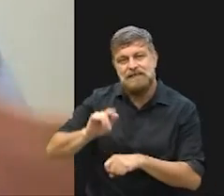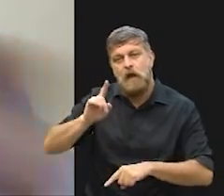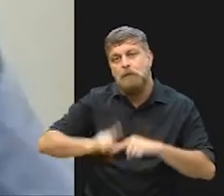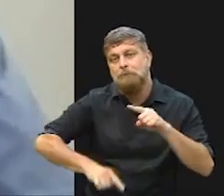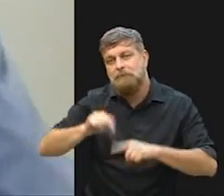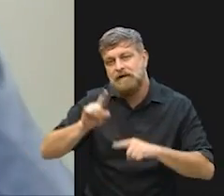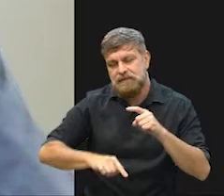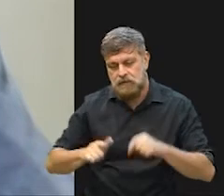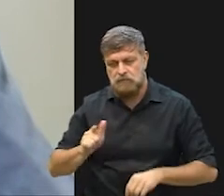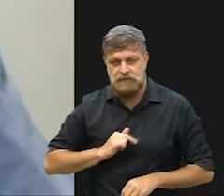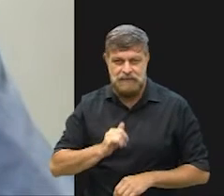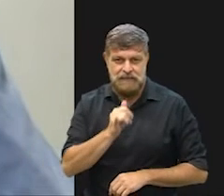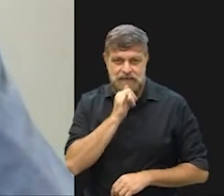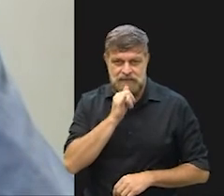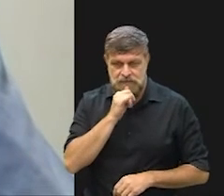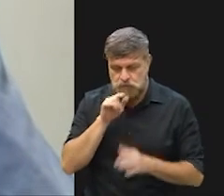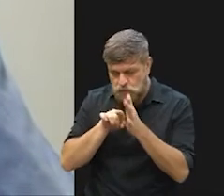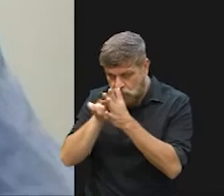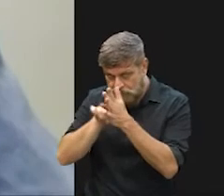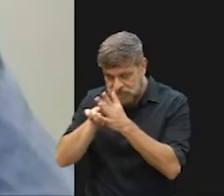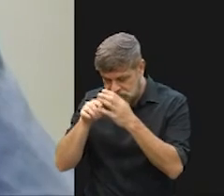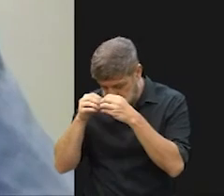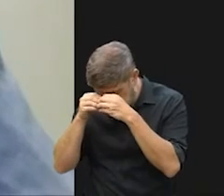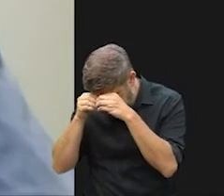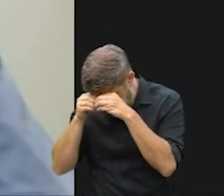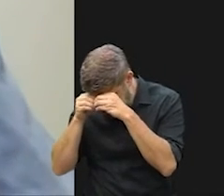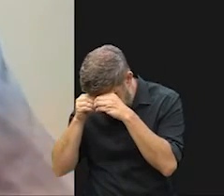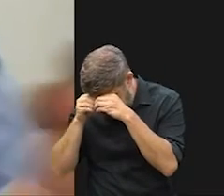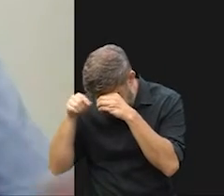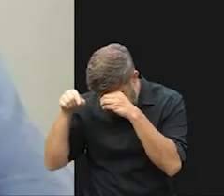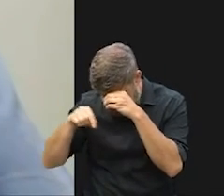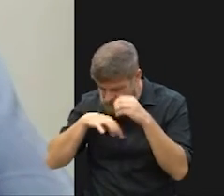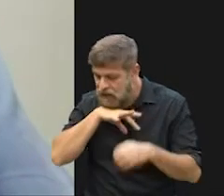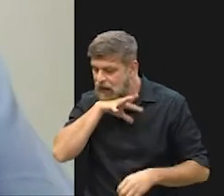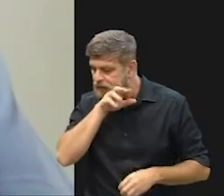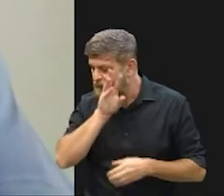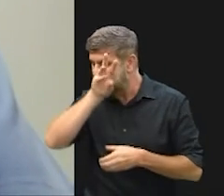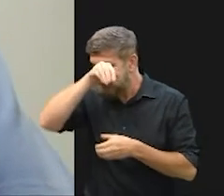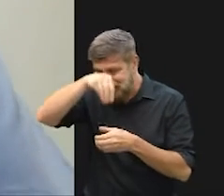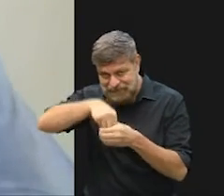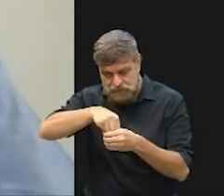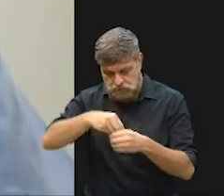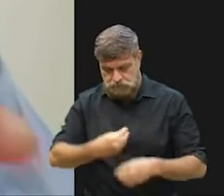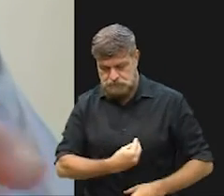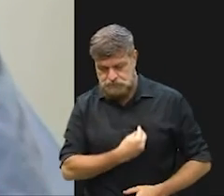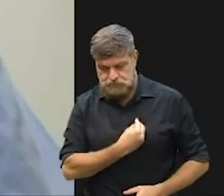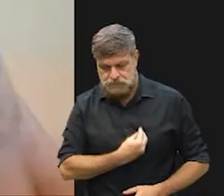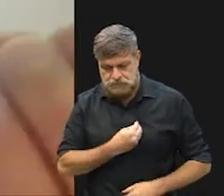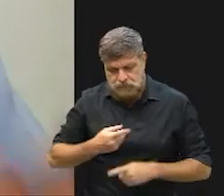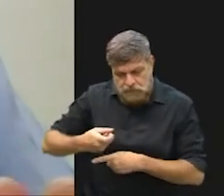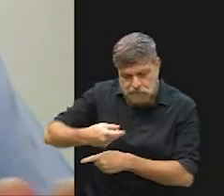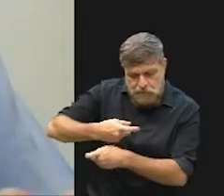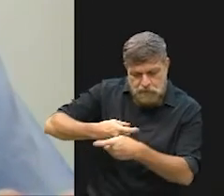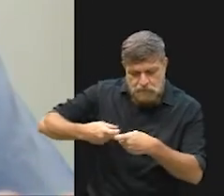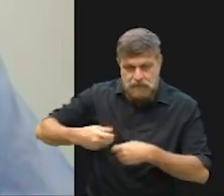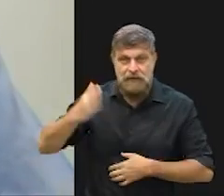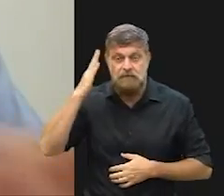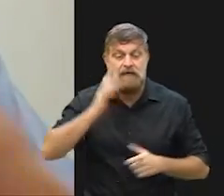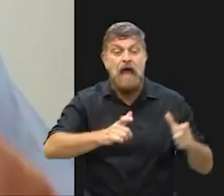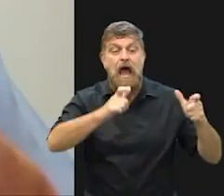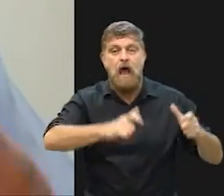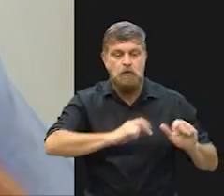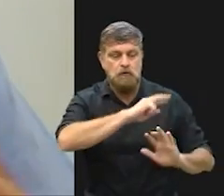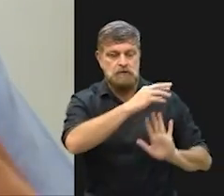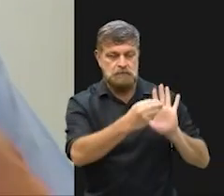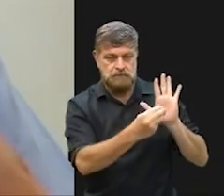estou levantando um determinado micro-organismo. Então, eu sei em que espécies ele está, eu sei em que biomas ele